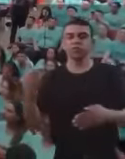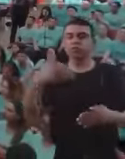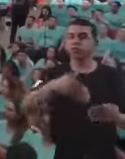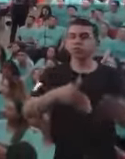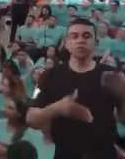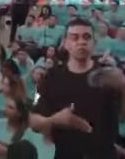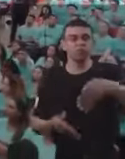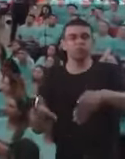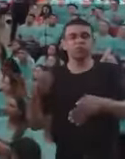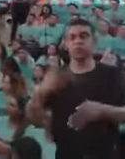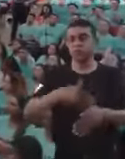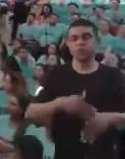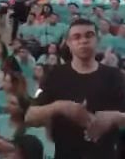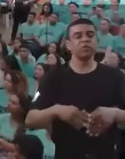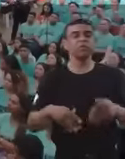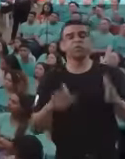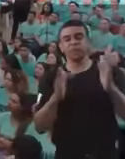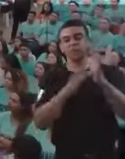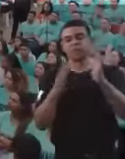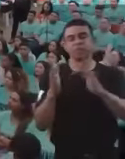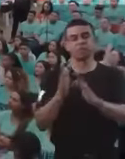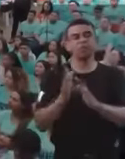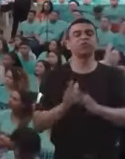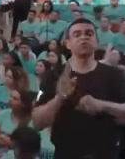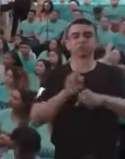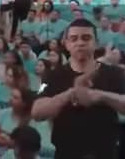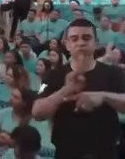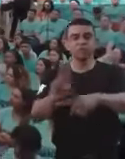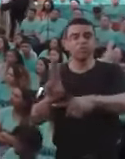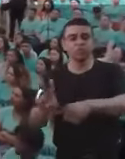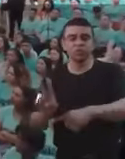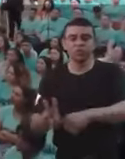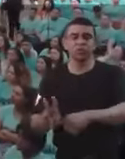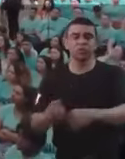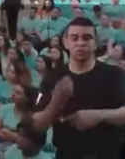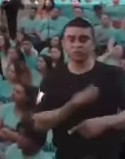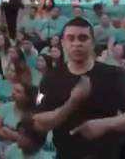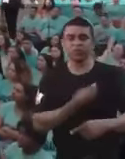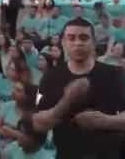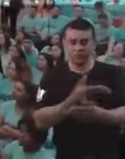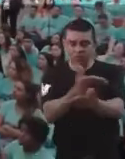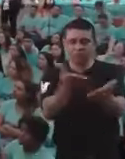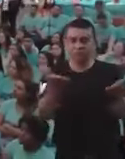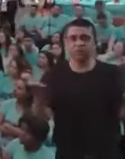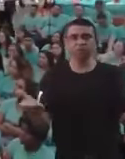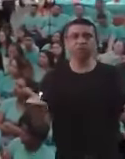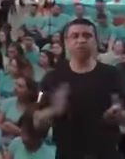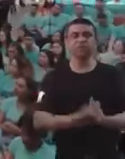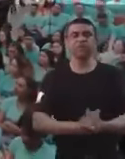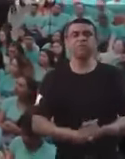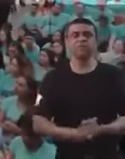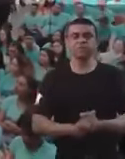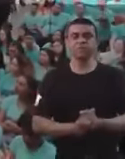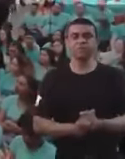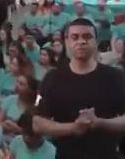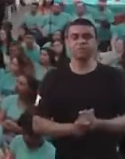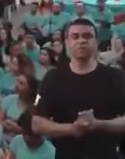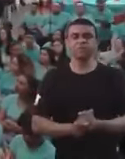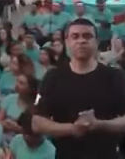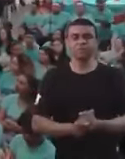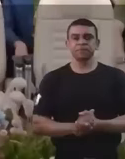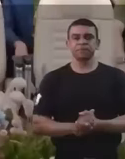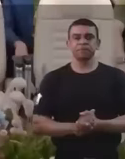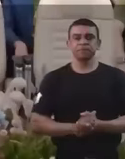não antes de enchê-los cada vez mais aqui através da sua palavra. Queridos irmãos, eu